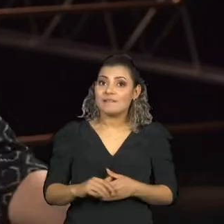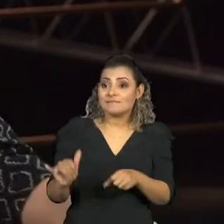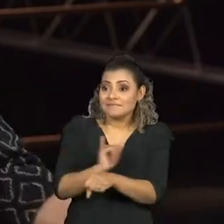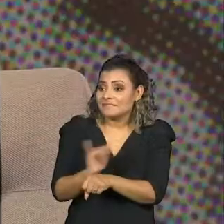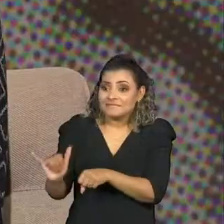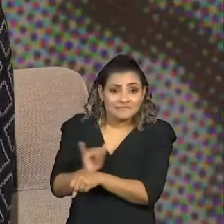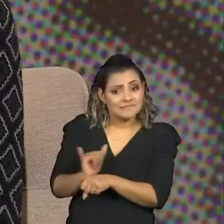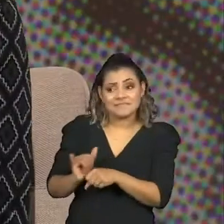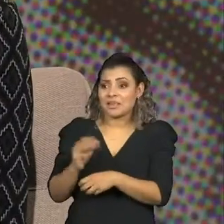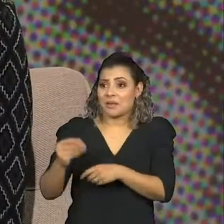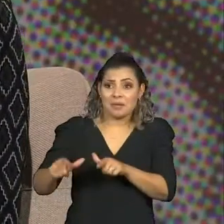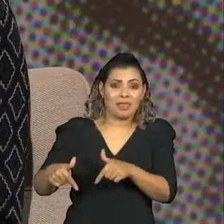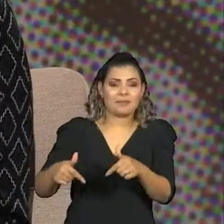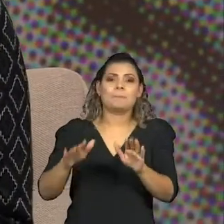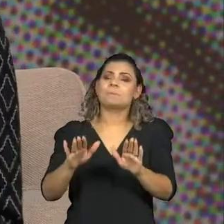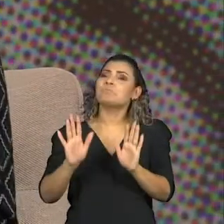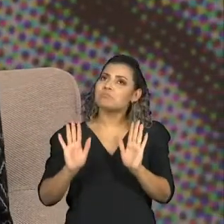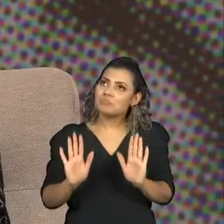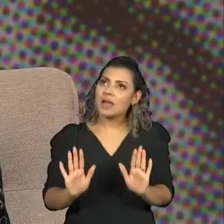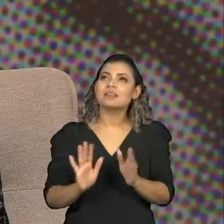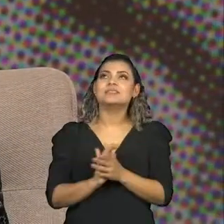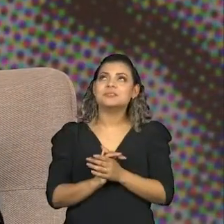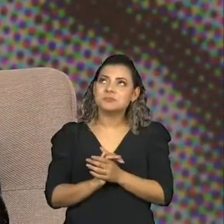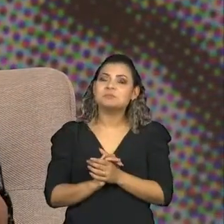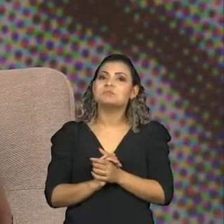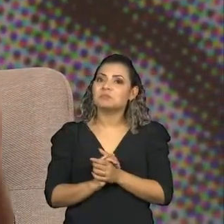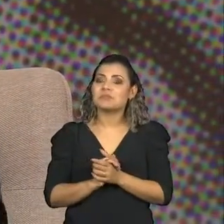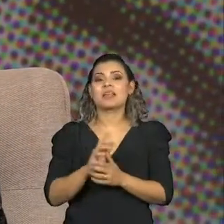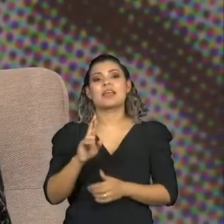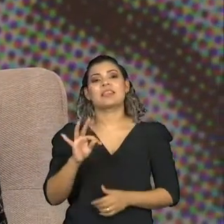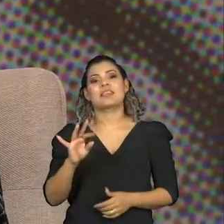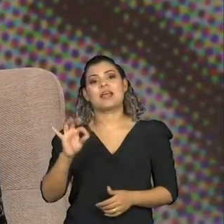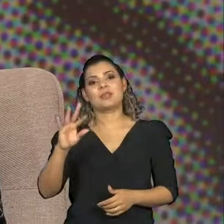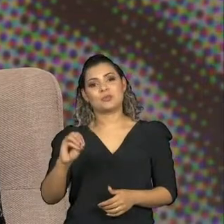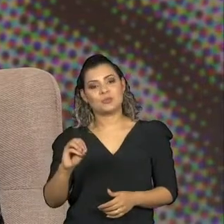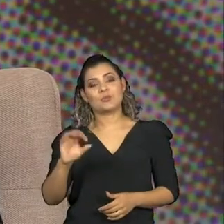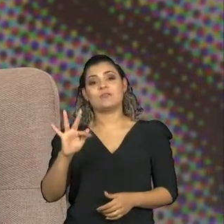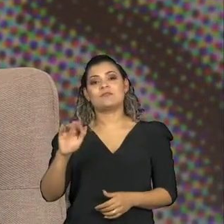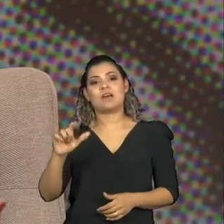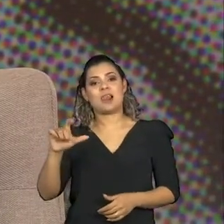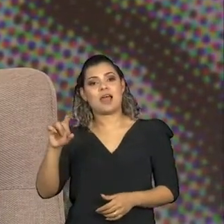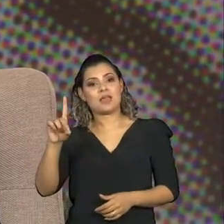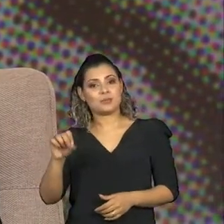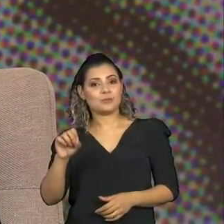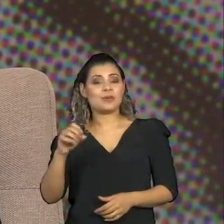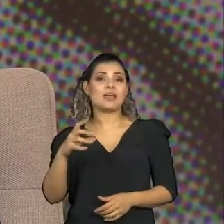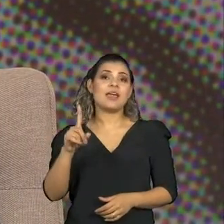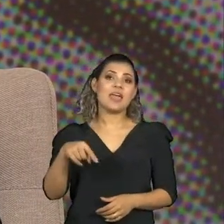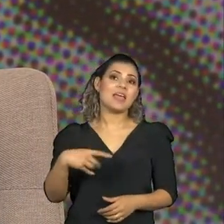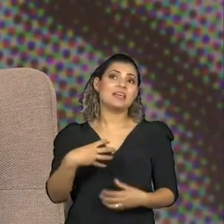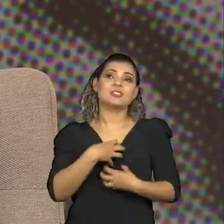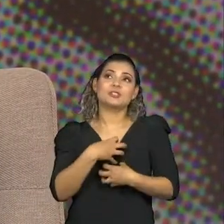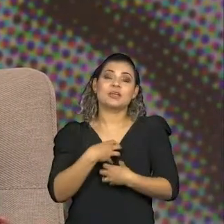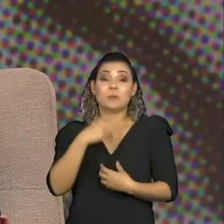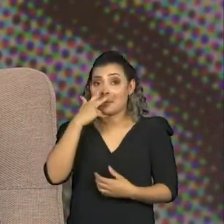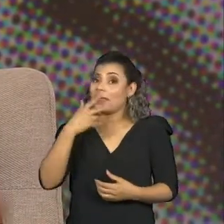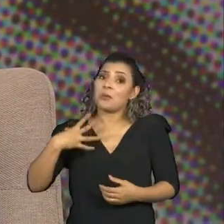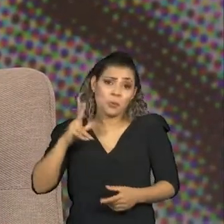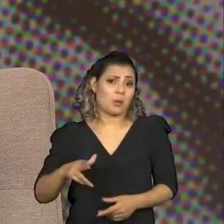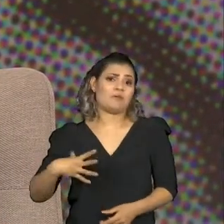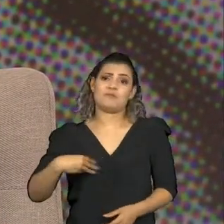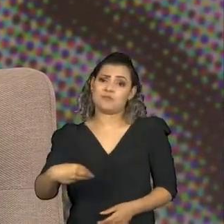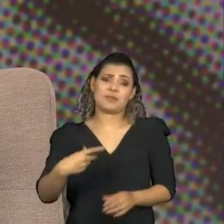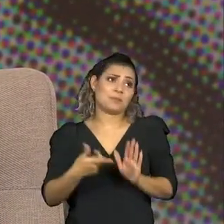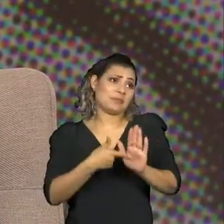delas. Não, mas o Retrato é uma história muito... realmente, é um filho muito querido, ainda mais porque